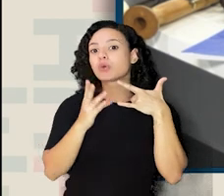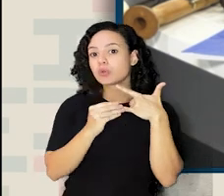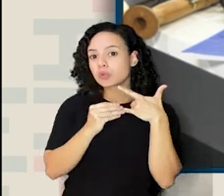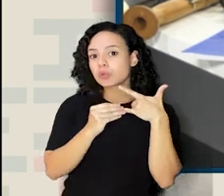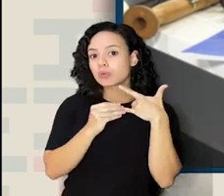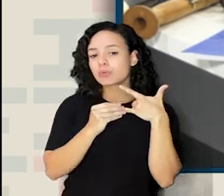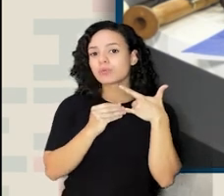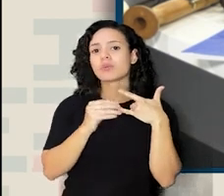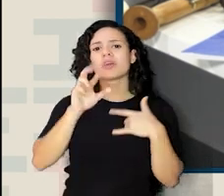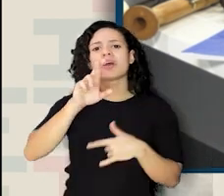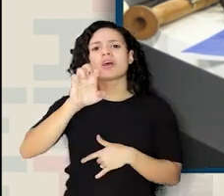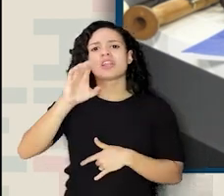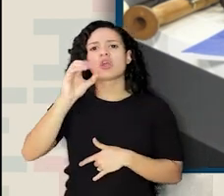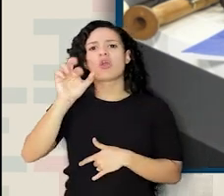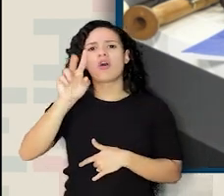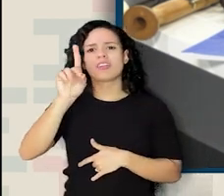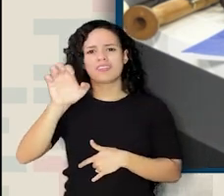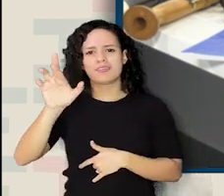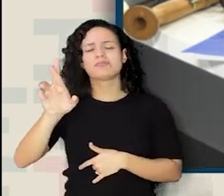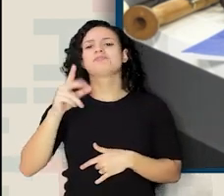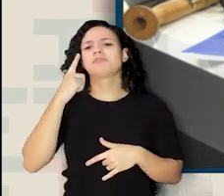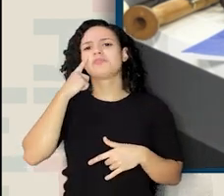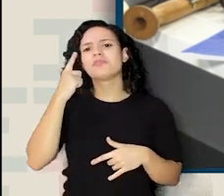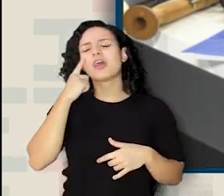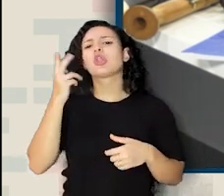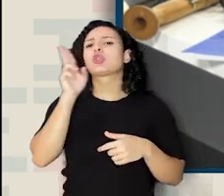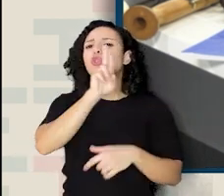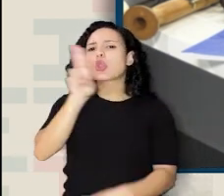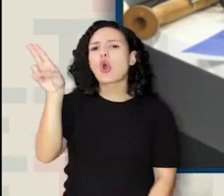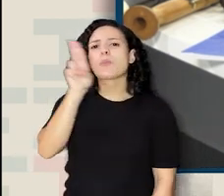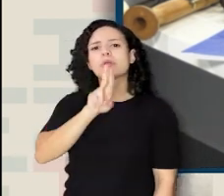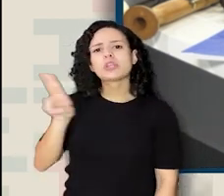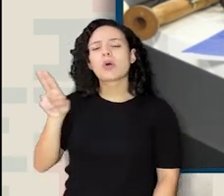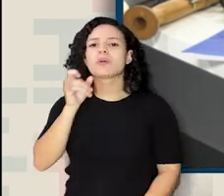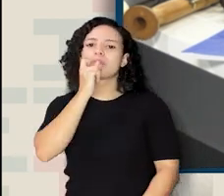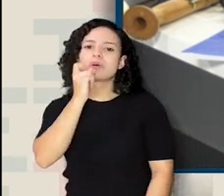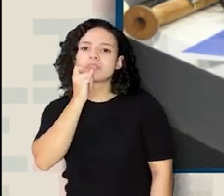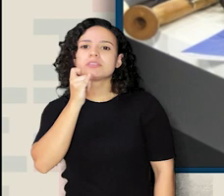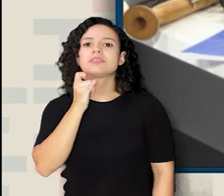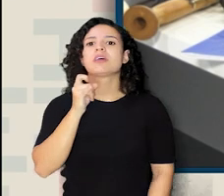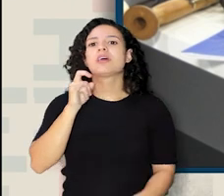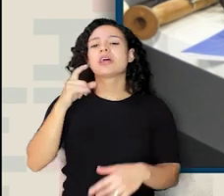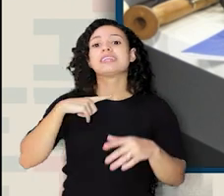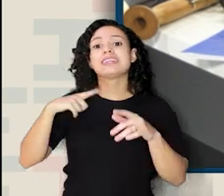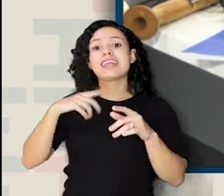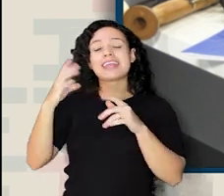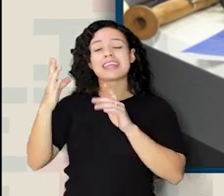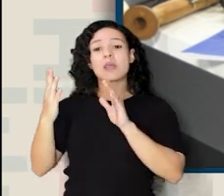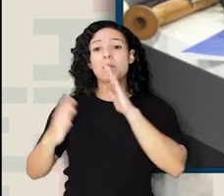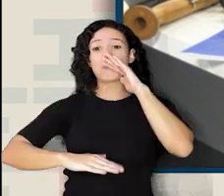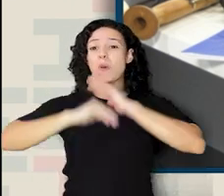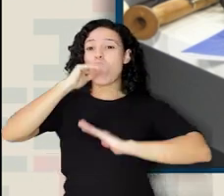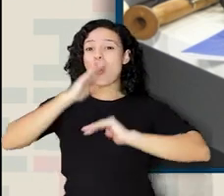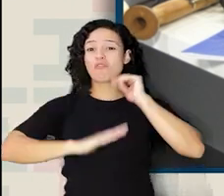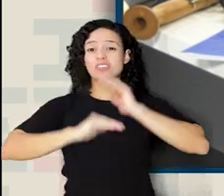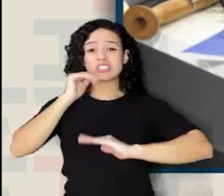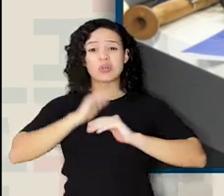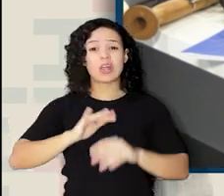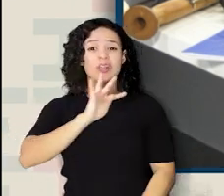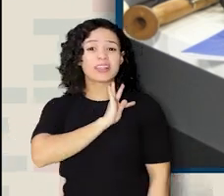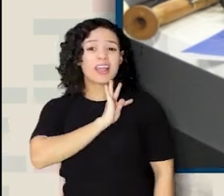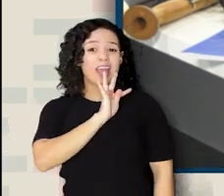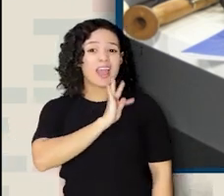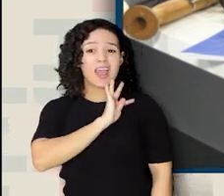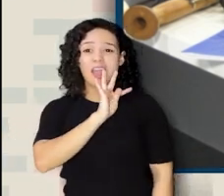por exemplo, no YouTube, recorder, sonata, Handel, recorder, sonata, Vivaldi, e